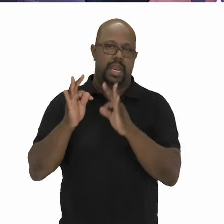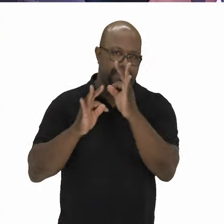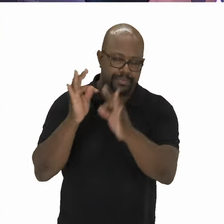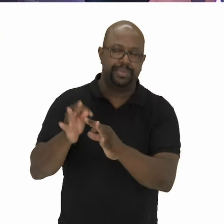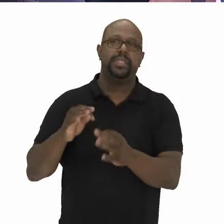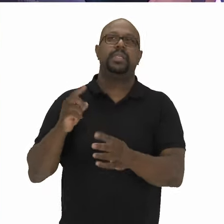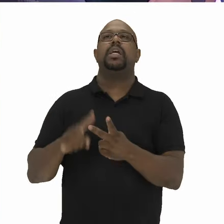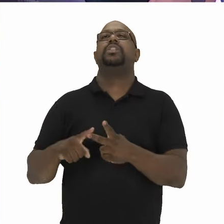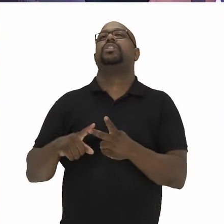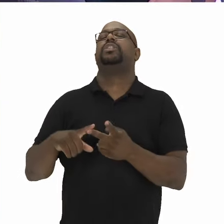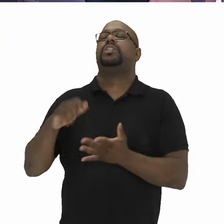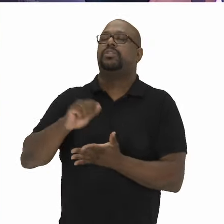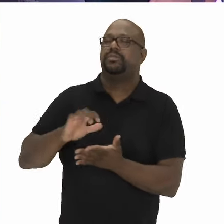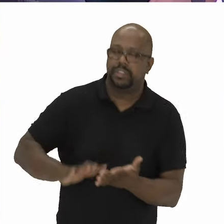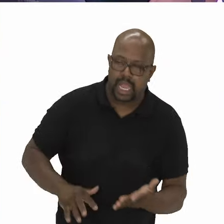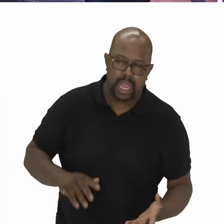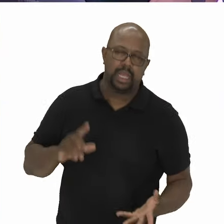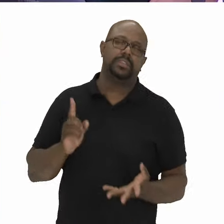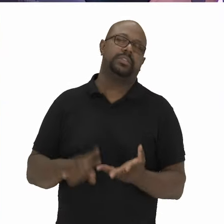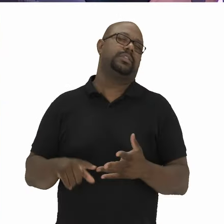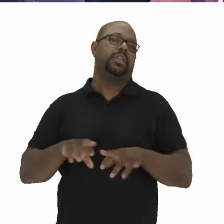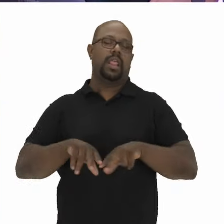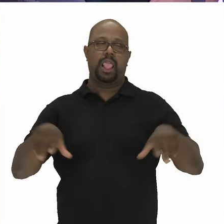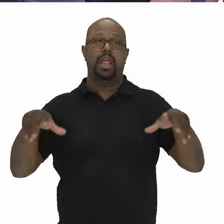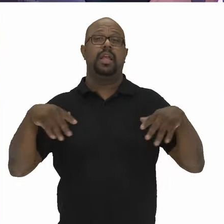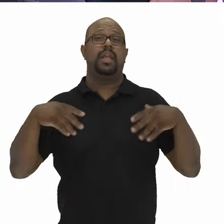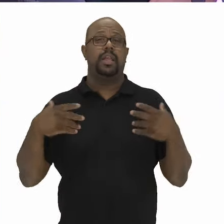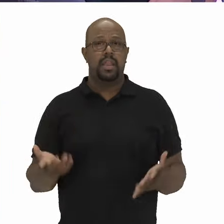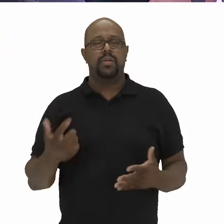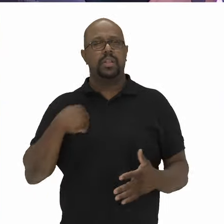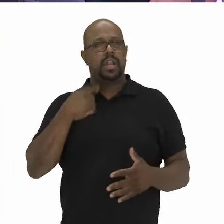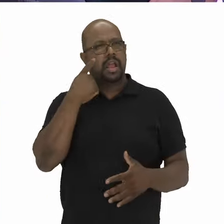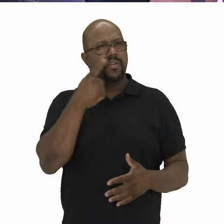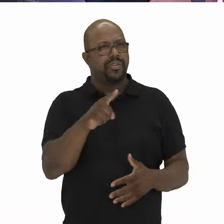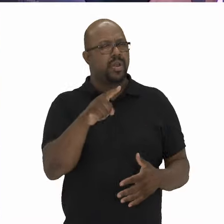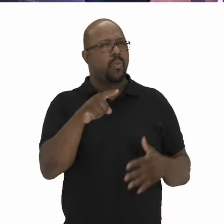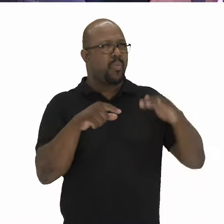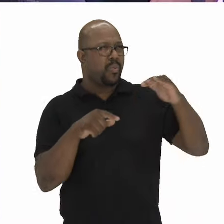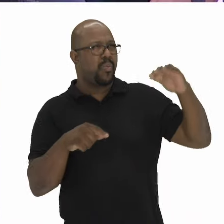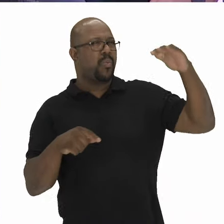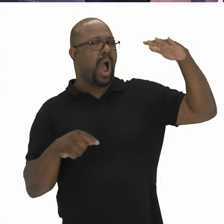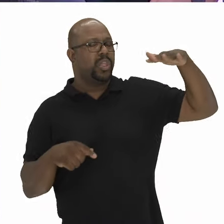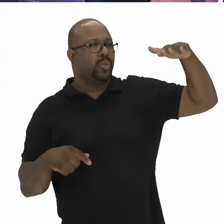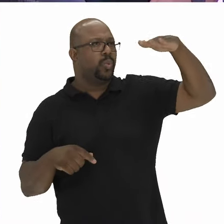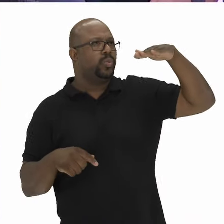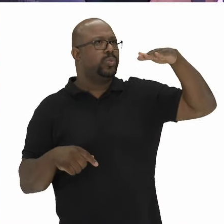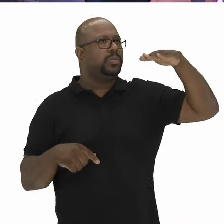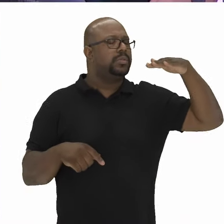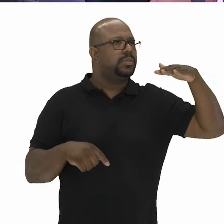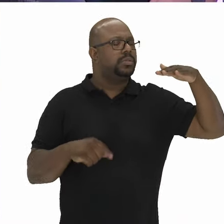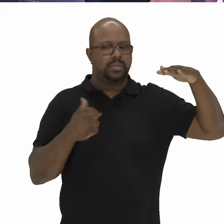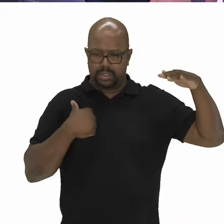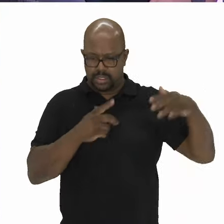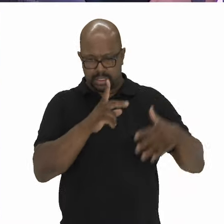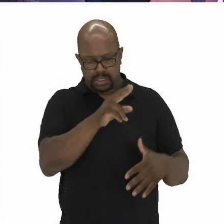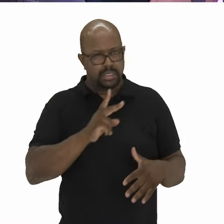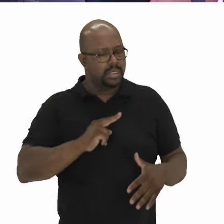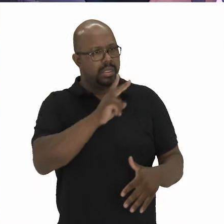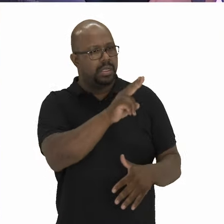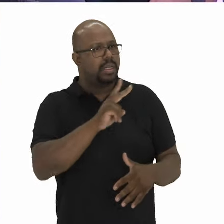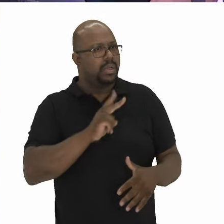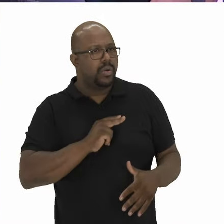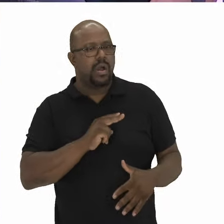Terapias de de atividades e e etc né E aí quando ela vê um adulto que de uma forma ou de outra trilhou